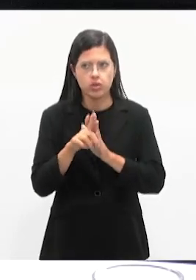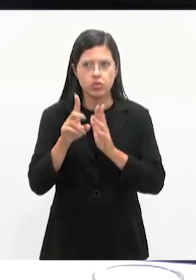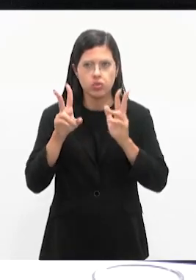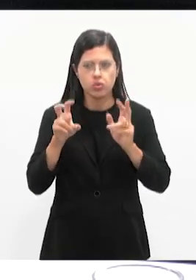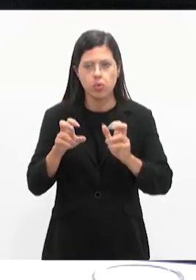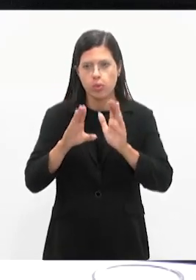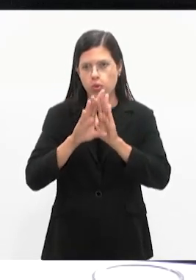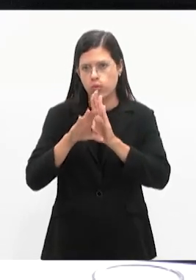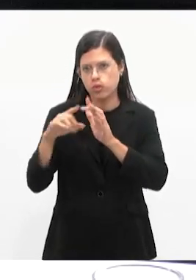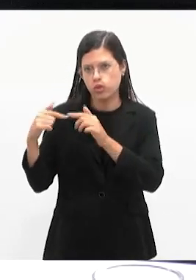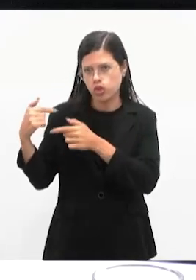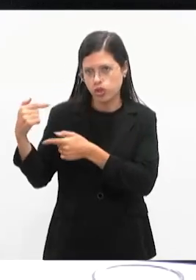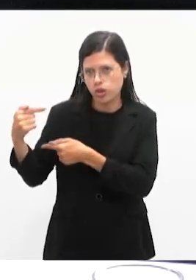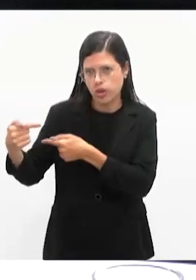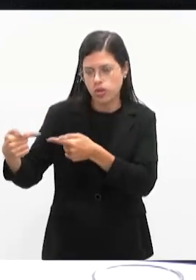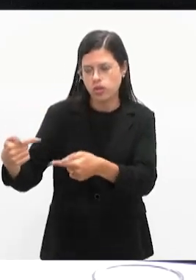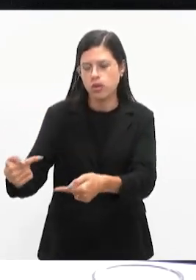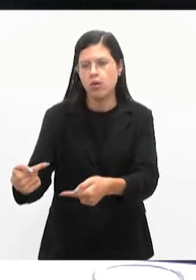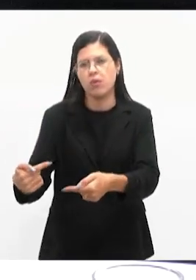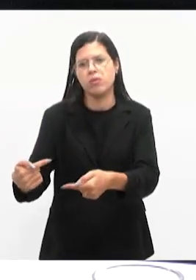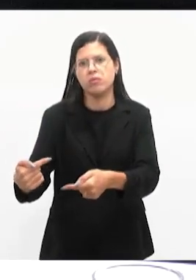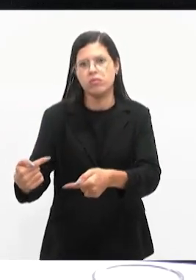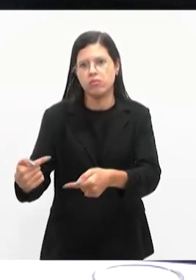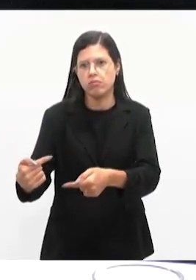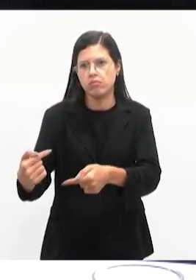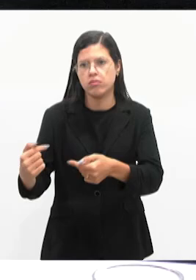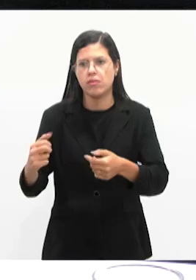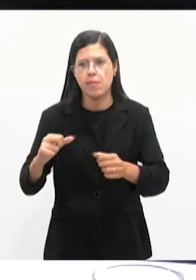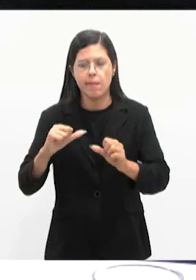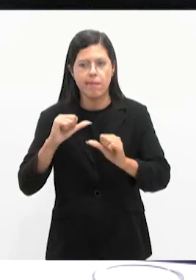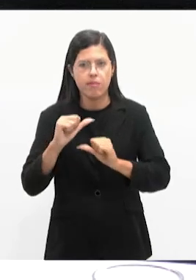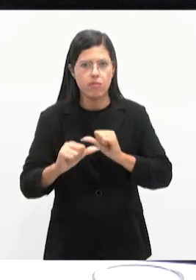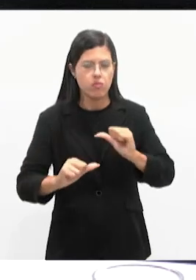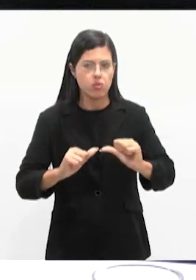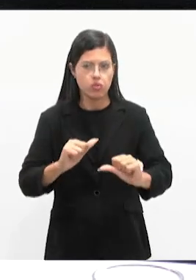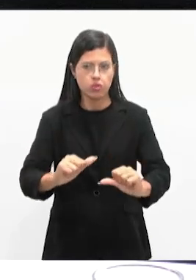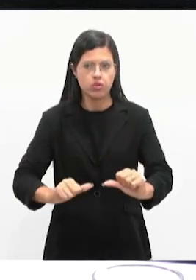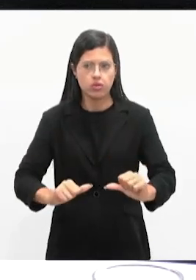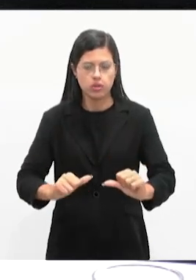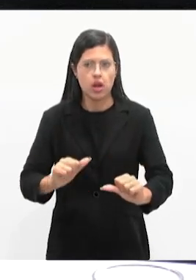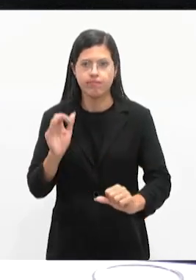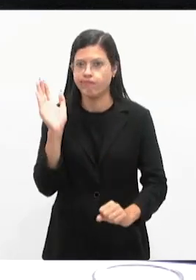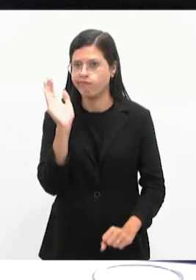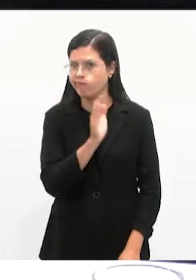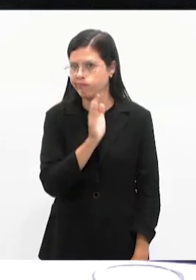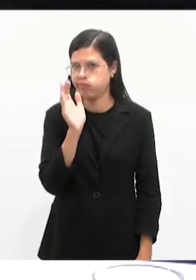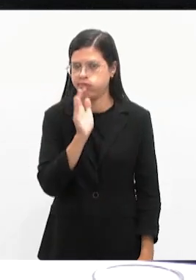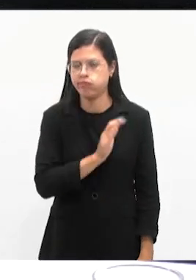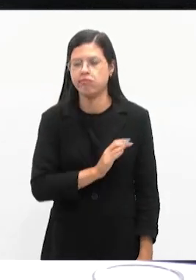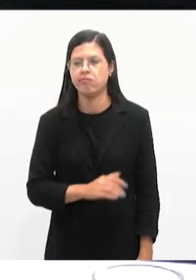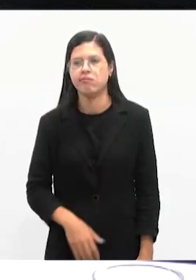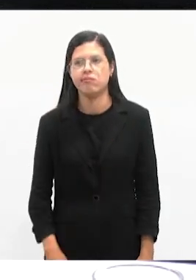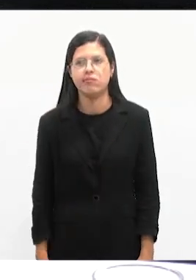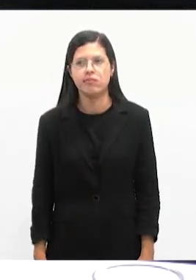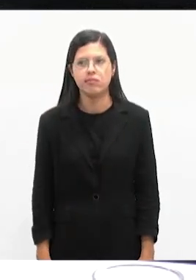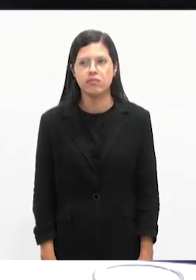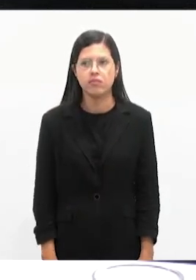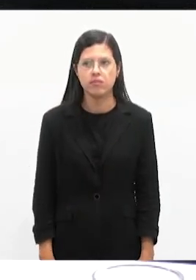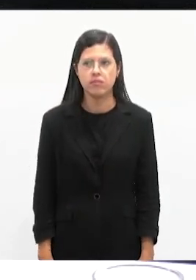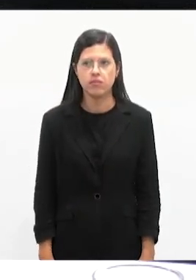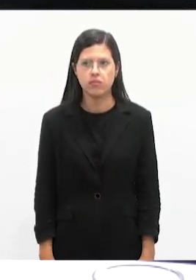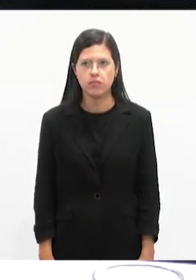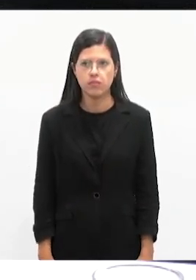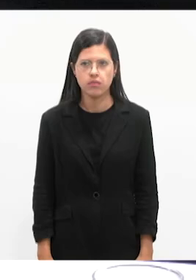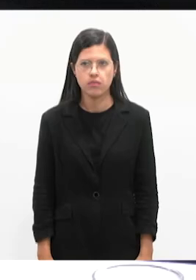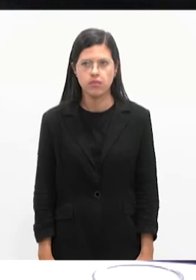geração. O conceito de geração muda de uma velocidade imensa. Né?